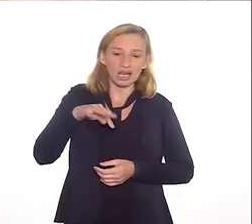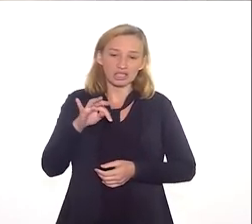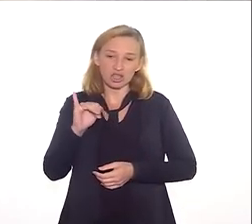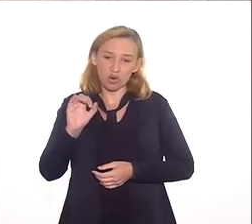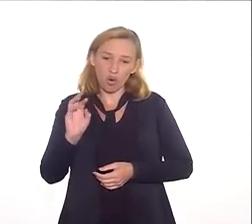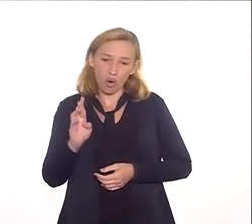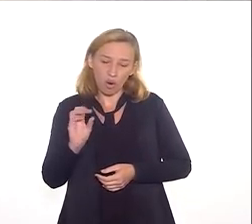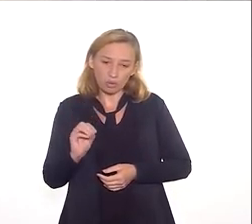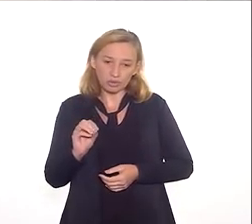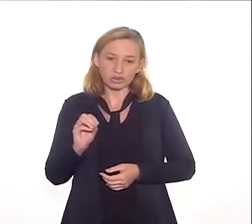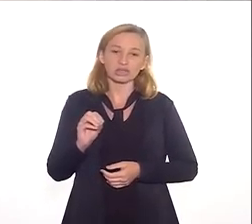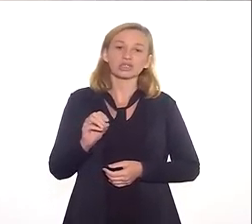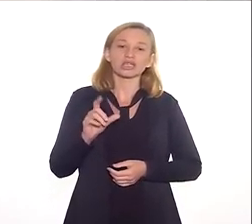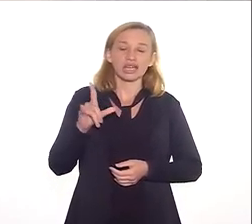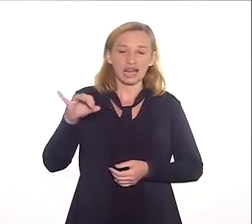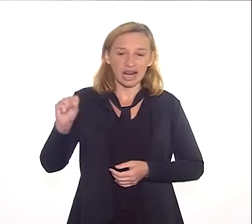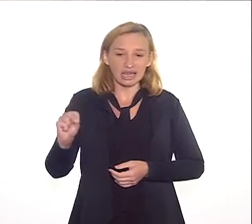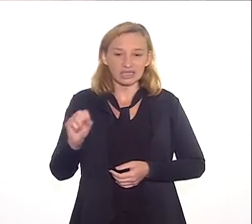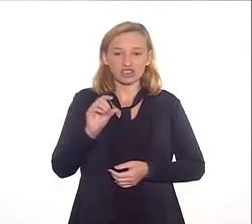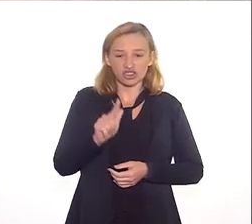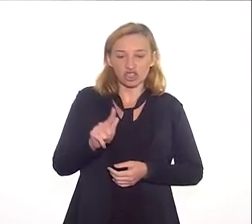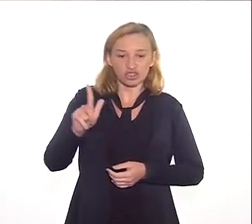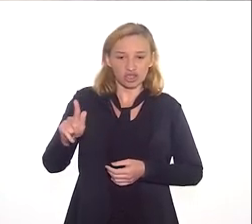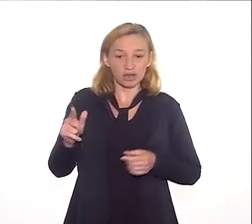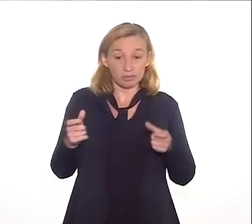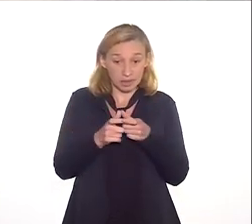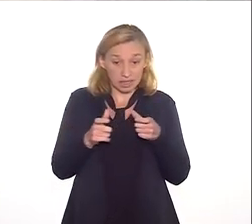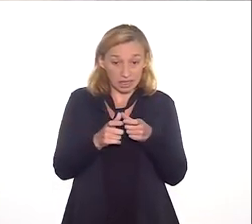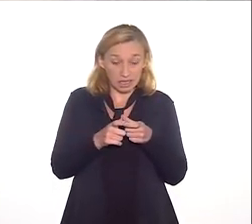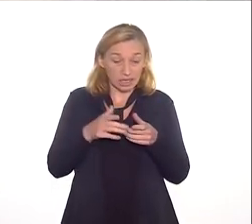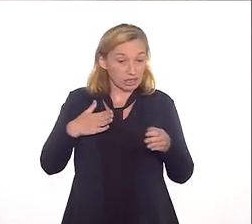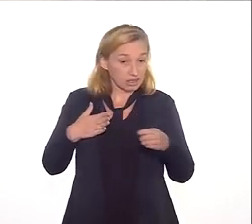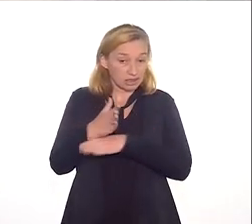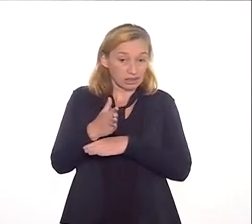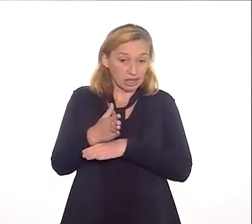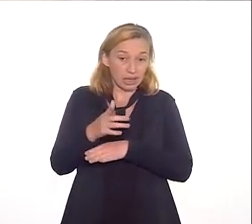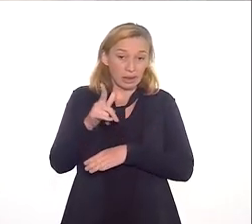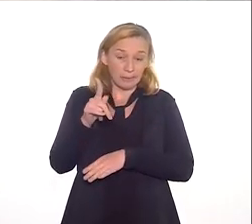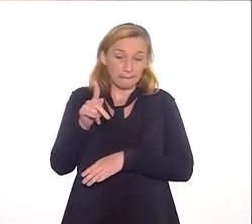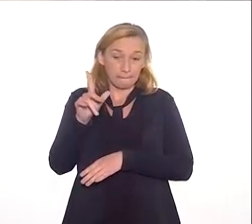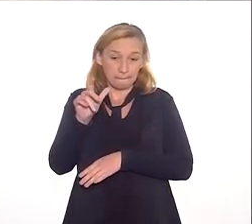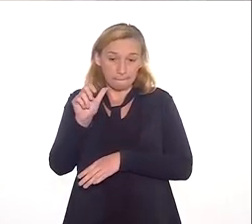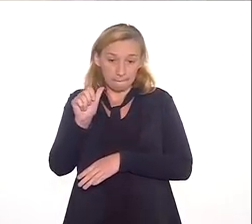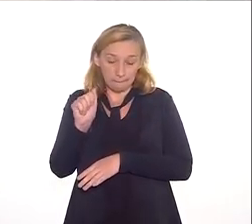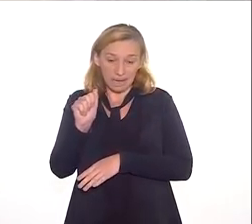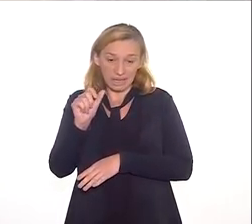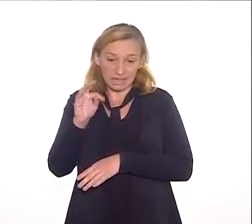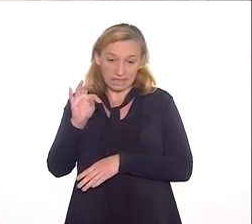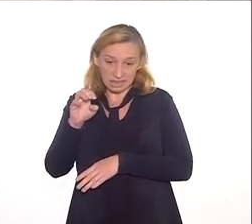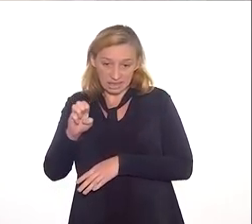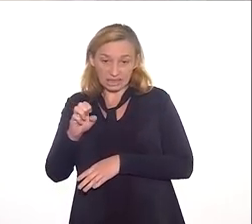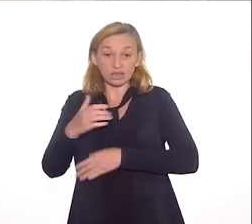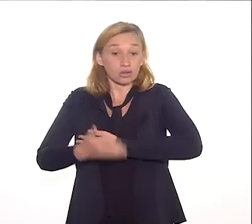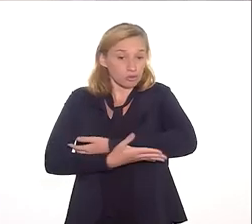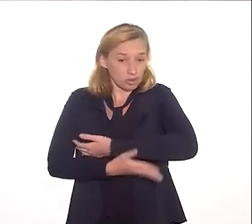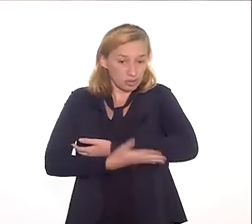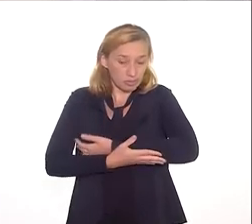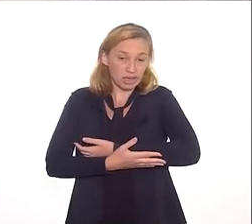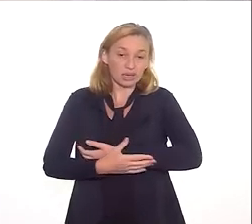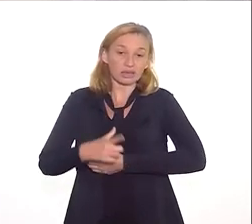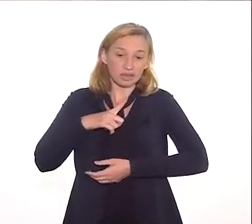anticorpos, principalmente da classe IgG, que são aqueles anticorpos pequenos, eles são capazes de atravessar a placenta e os bebês apresentam